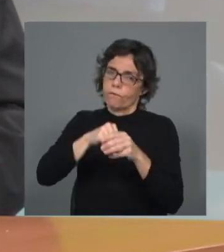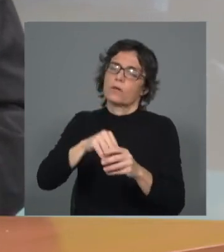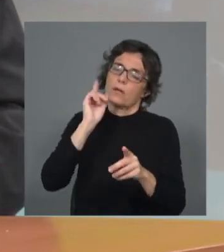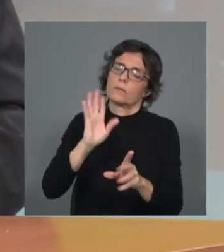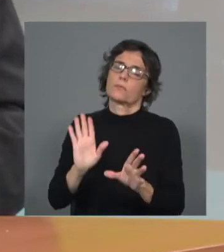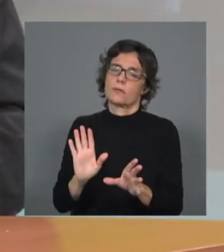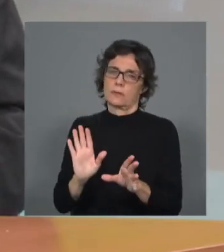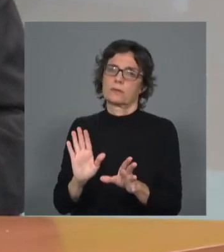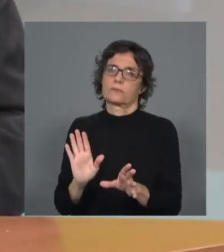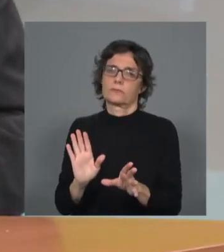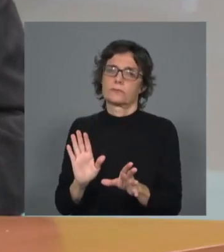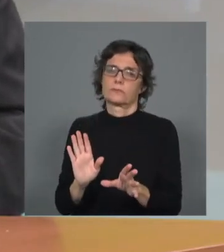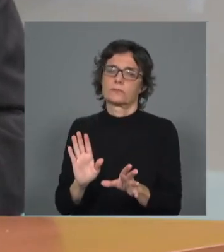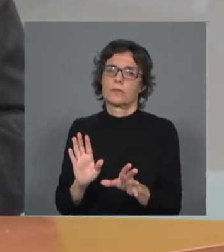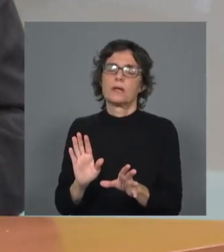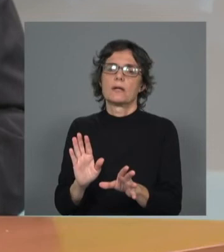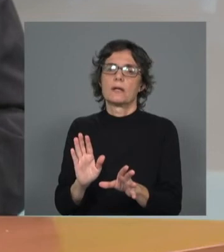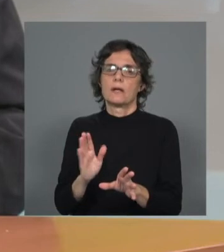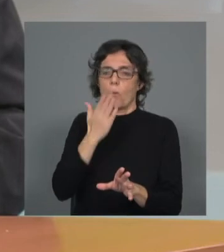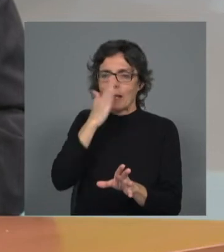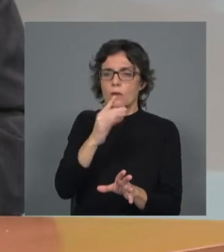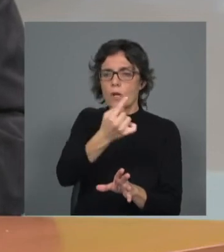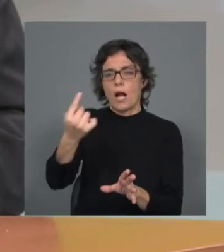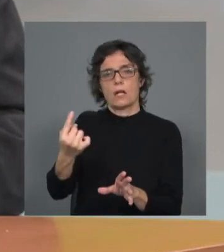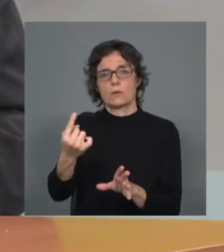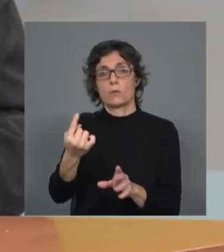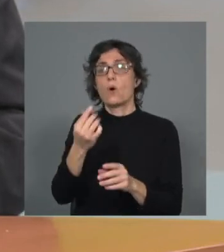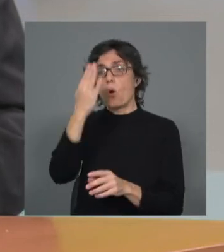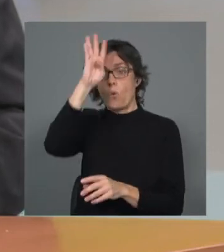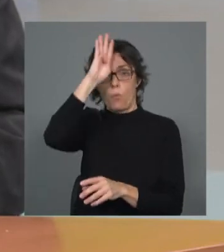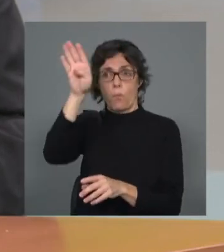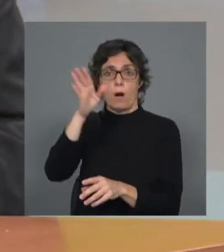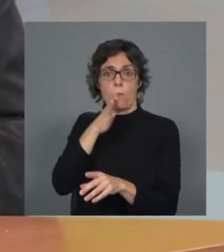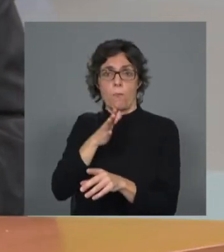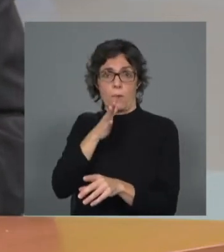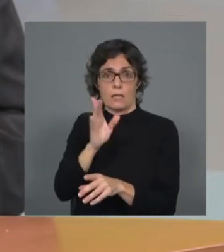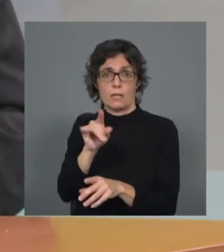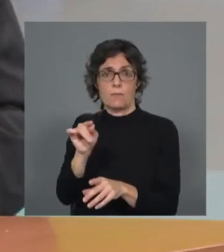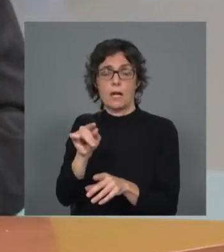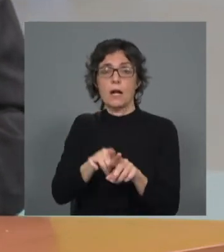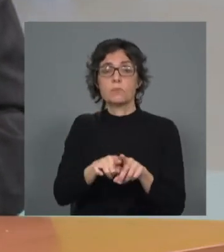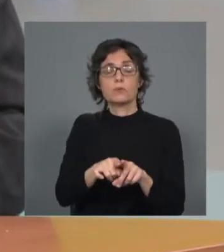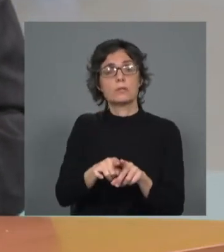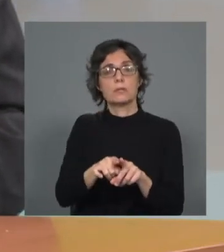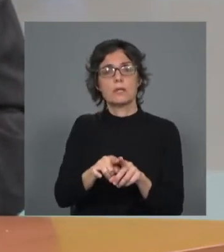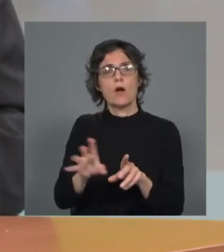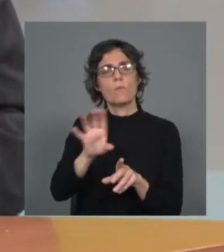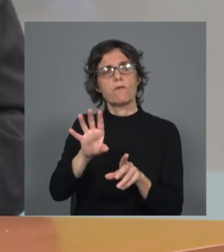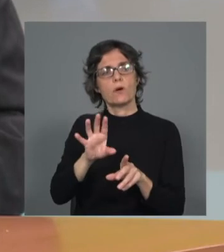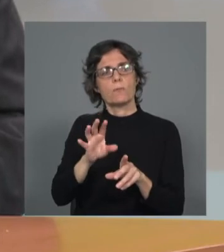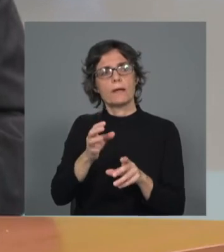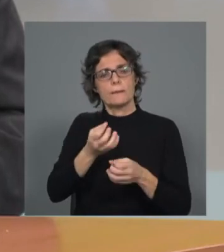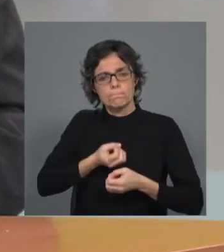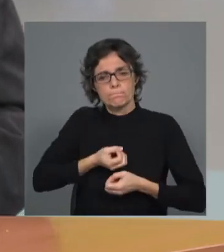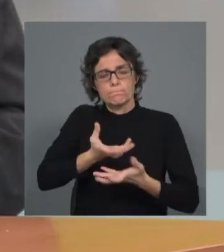Se, de facto, o Papa fala na política como uma forma iminente de serviço ao bem comum, de amor